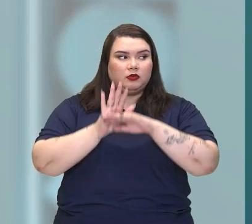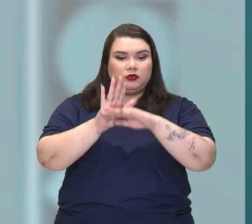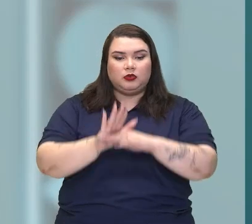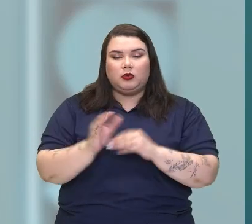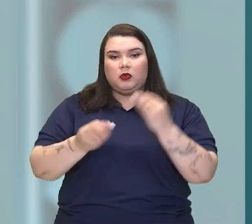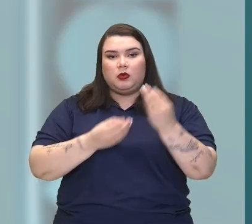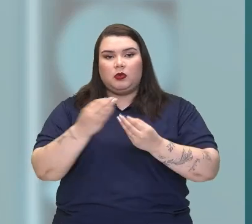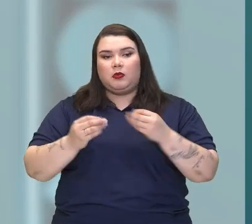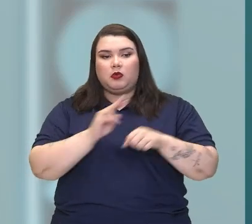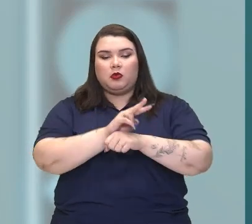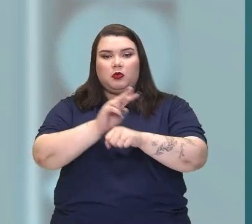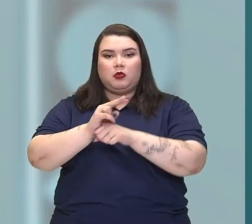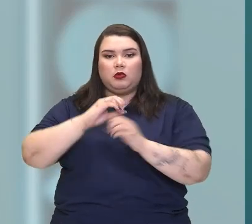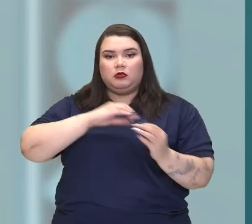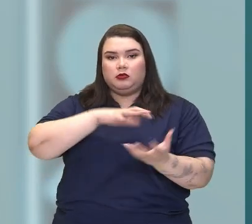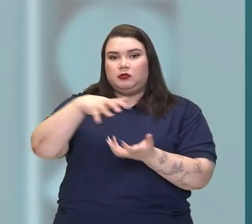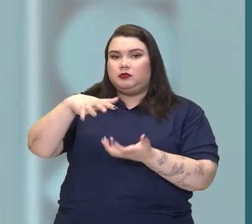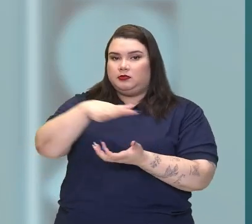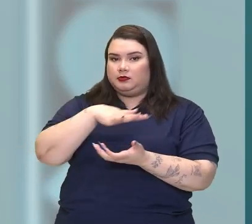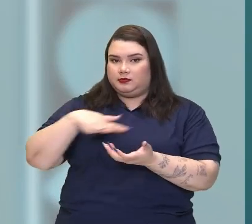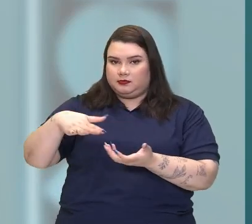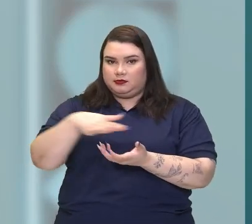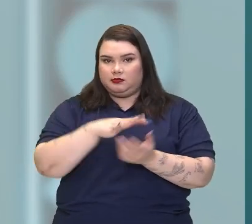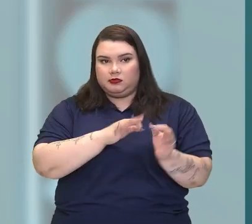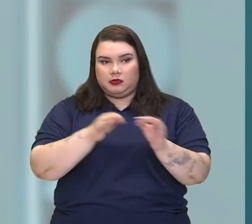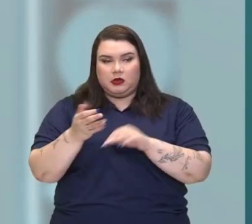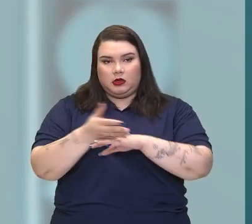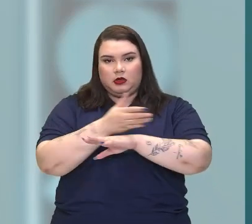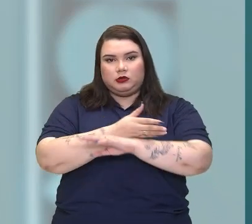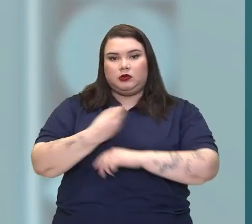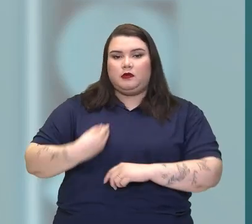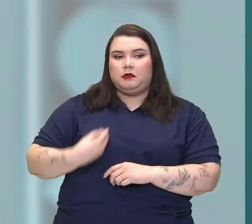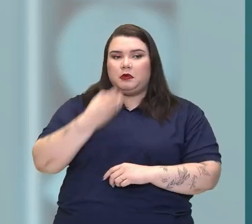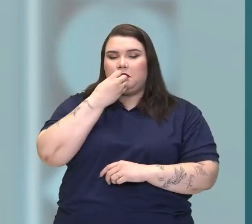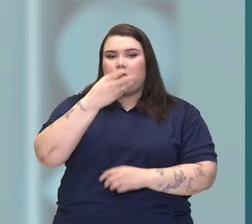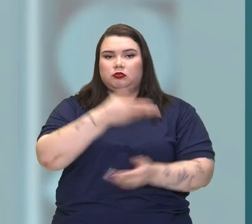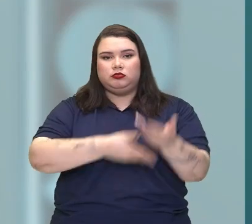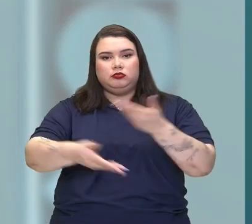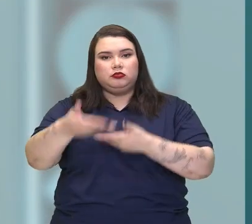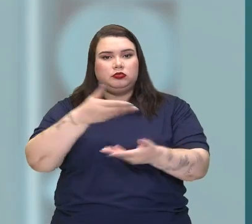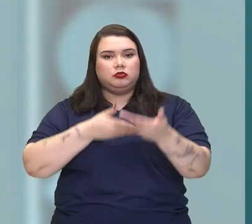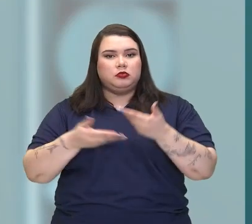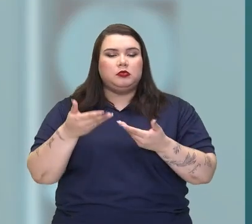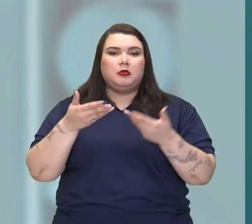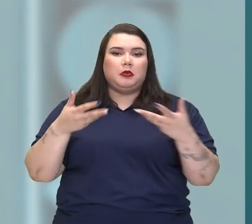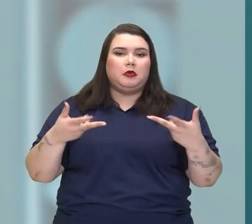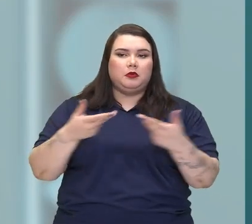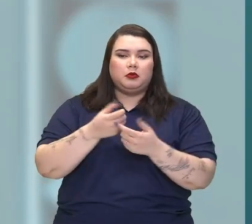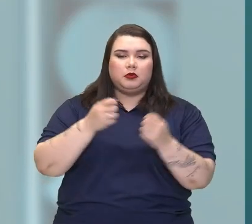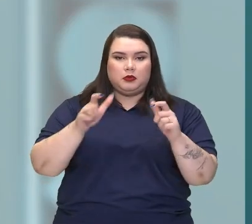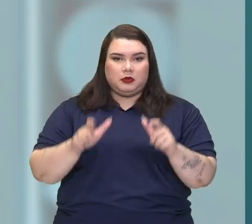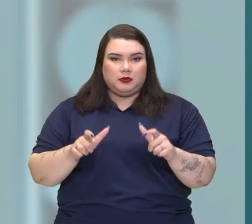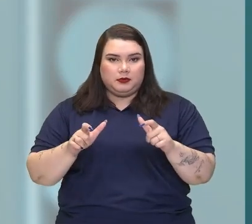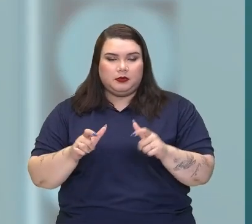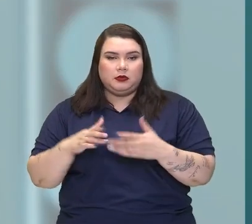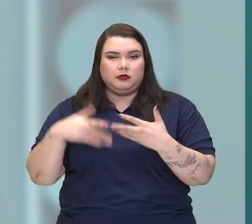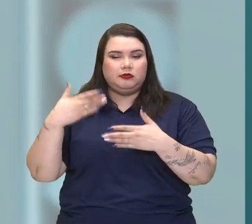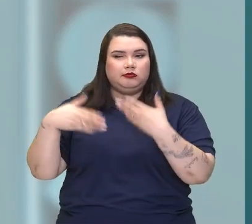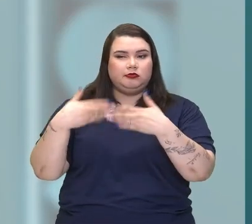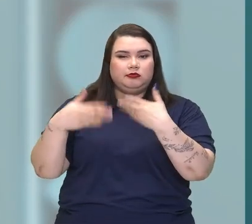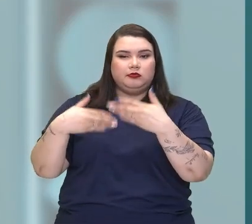do ecossistema. Antes da colonização, eles viviam em perfeita harmonia com esse espaço. Depois